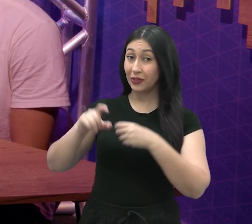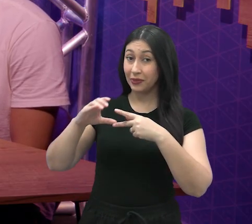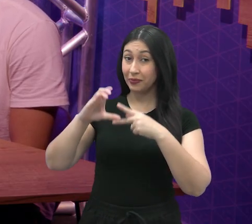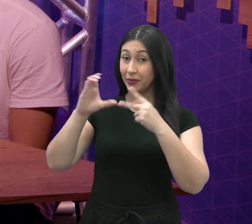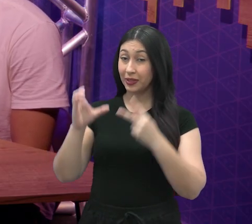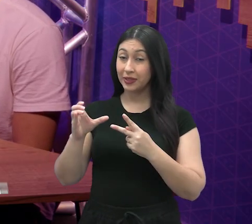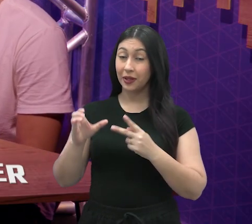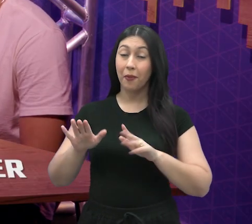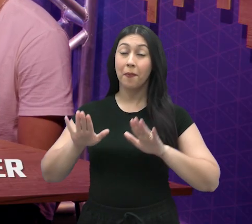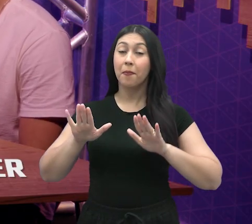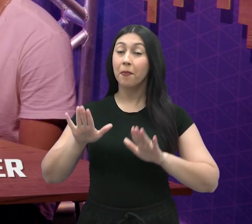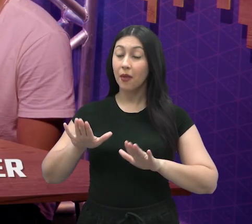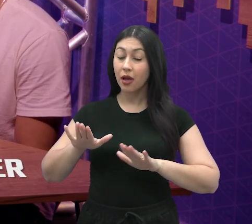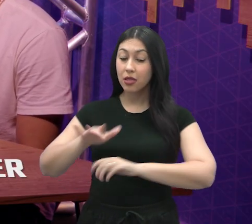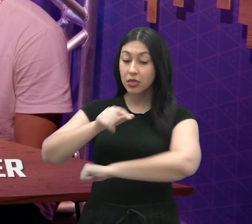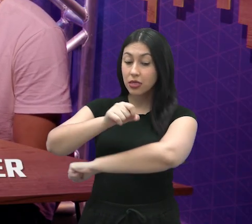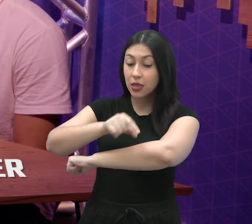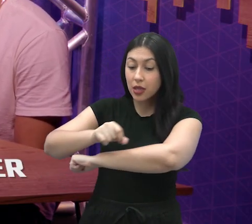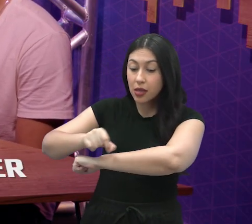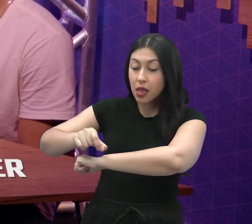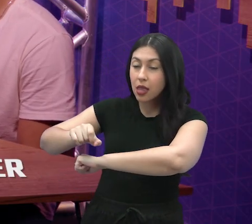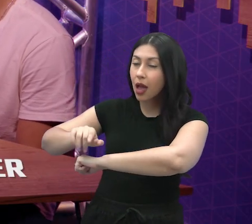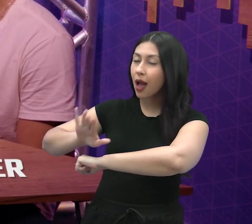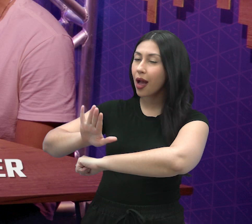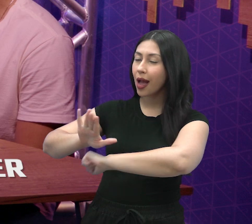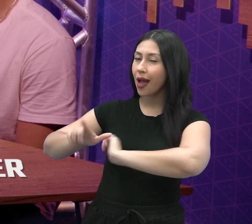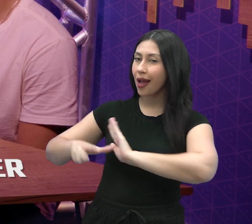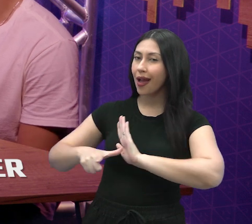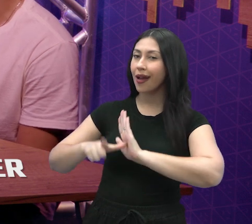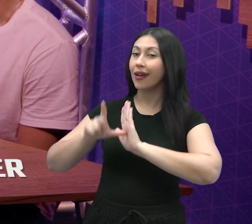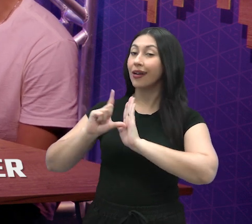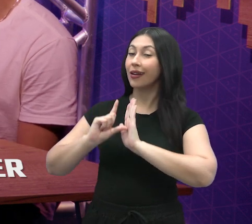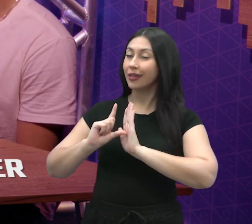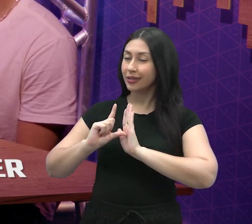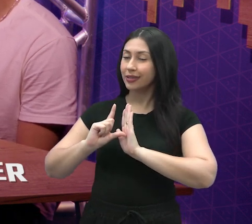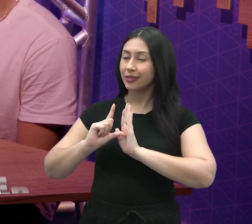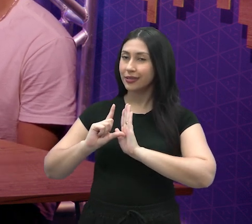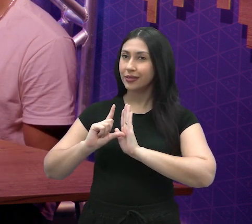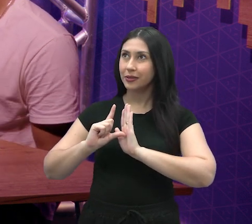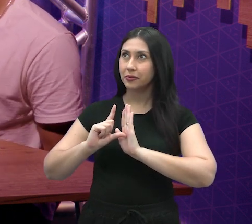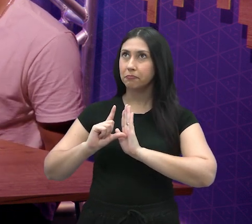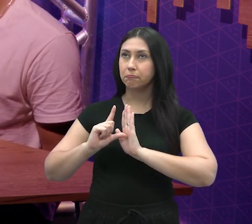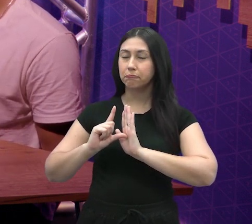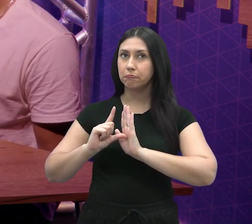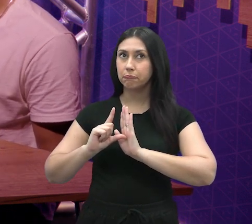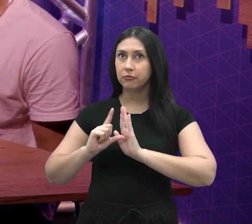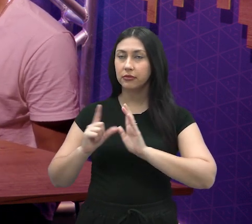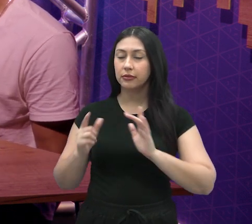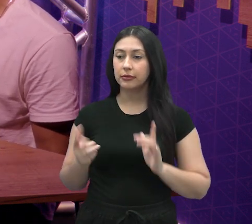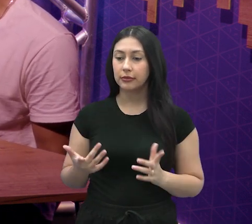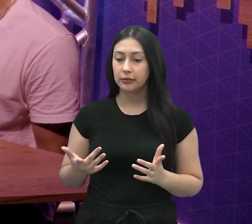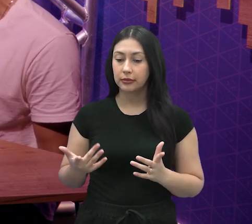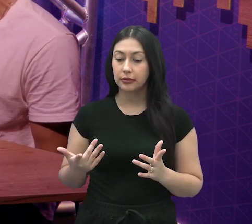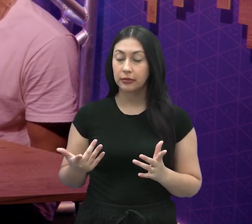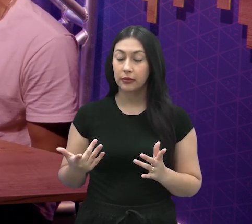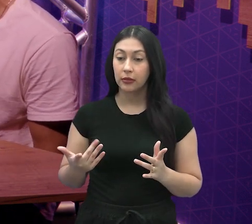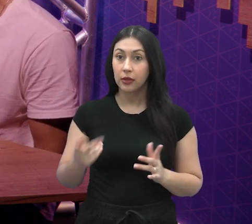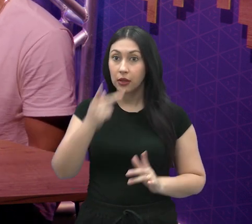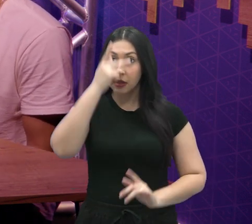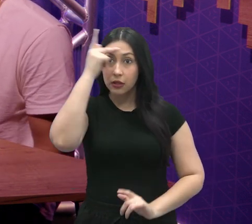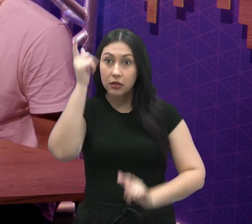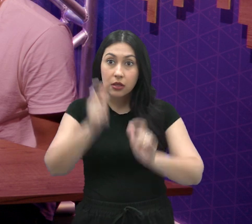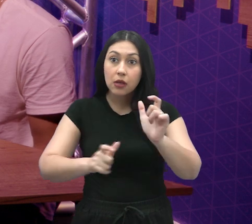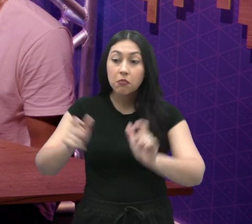De volta com o Pode Ser. E antes da gente falar da revolução agrícola, Vicky, a galera tem